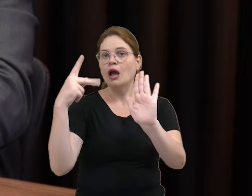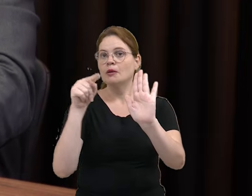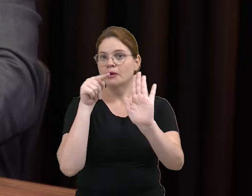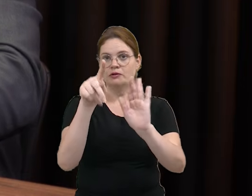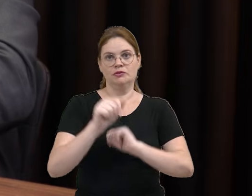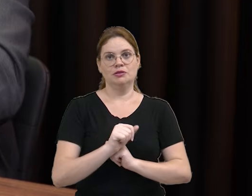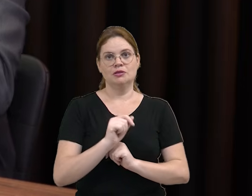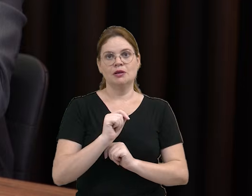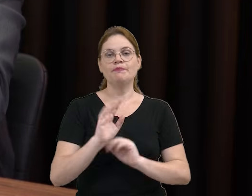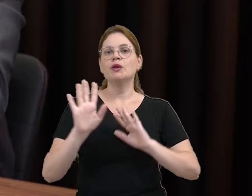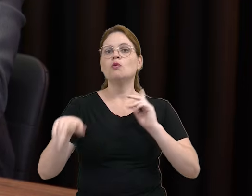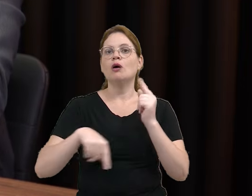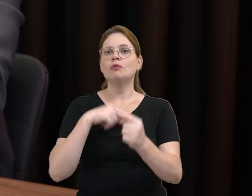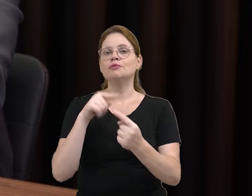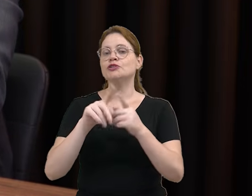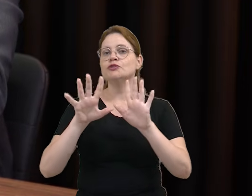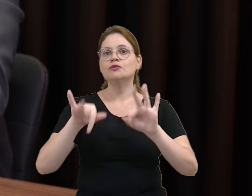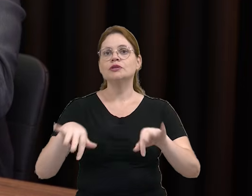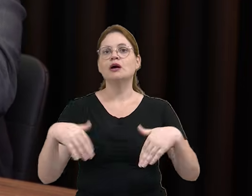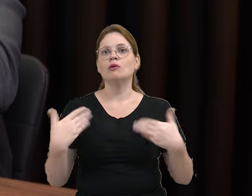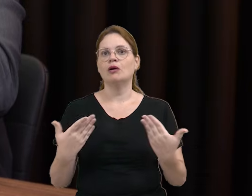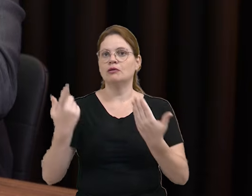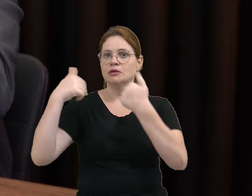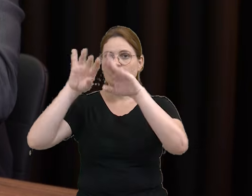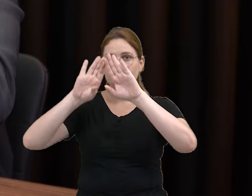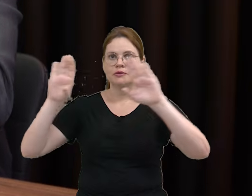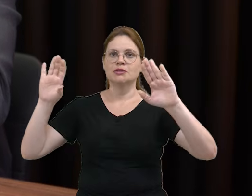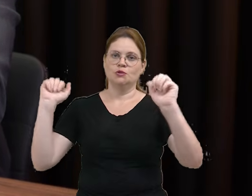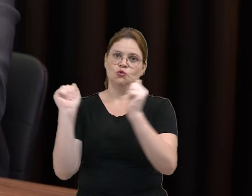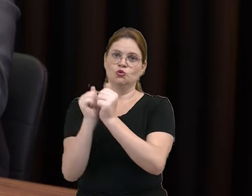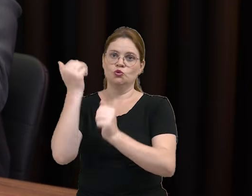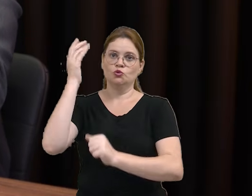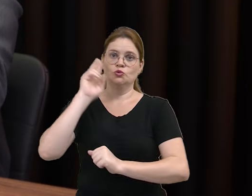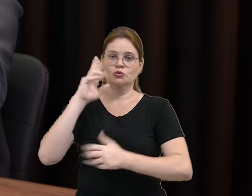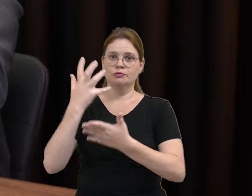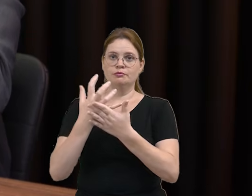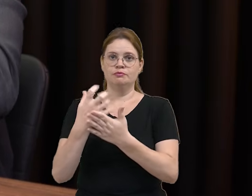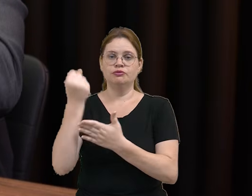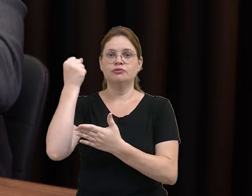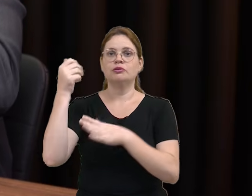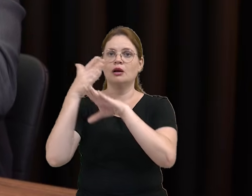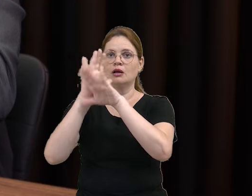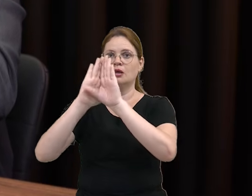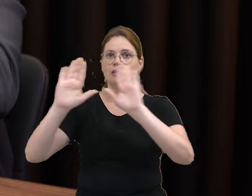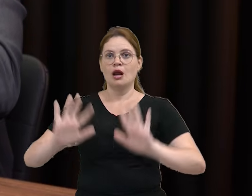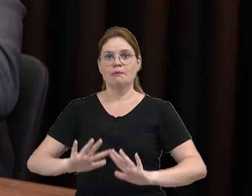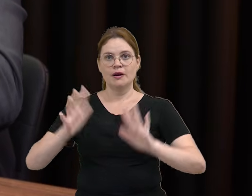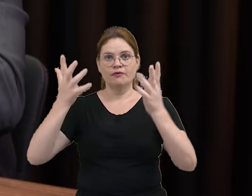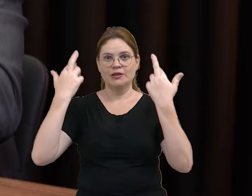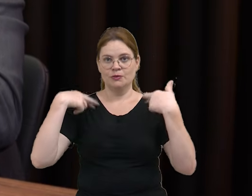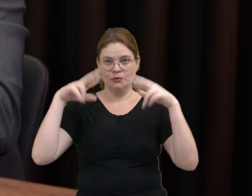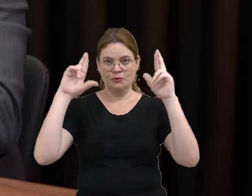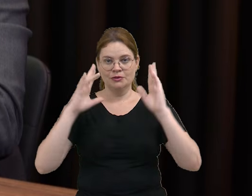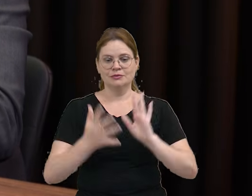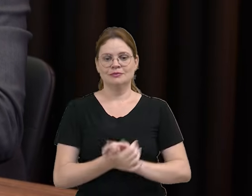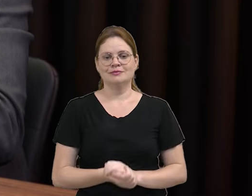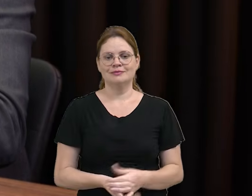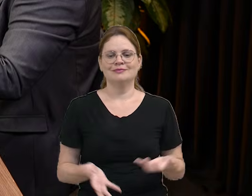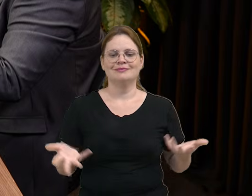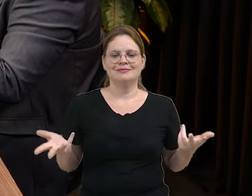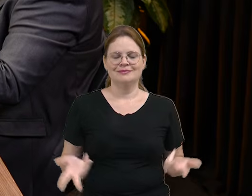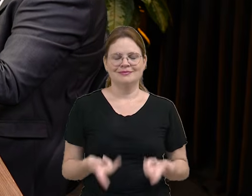tem. E o destino final desse propósito é a eternidade com ele. É nós entrarmos para as bodas do